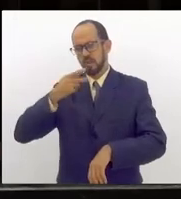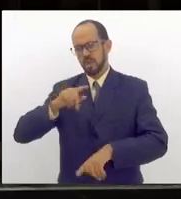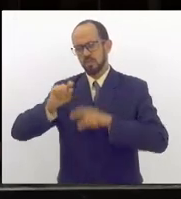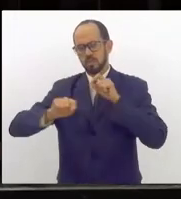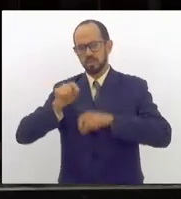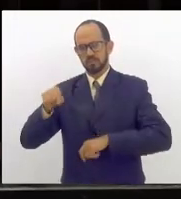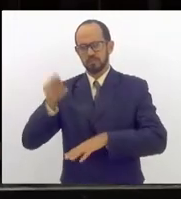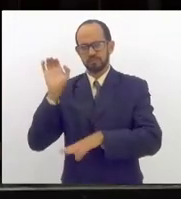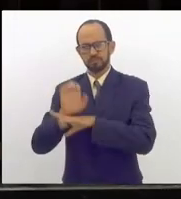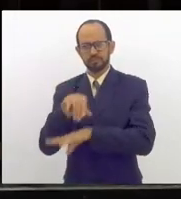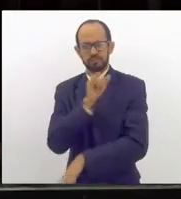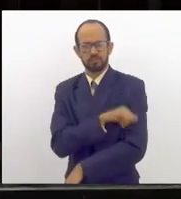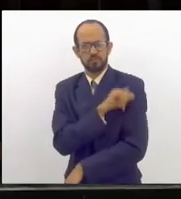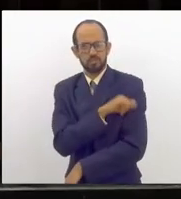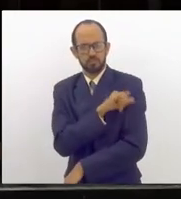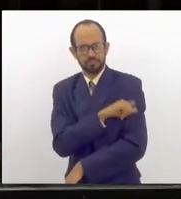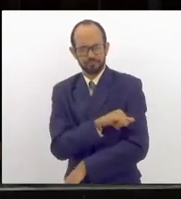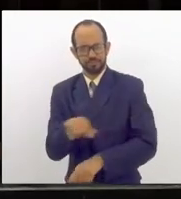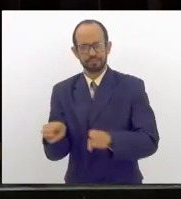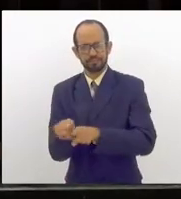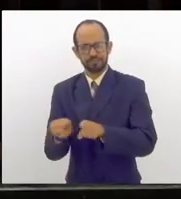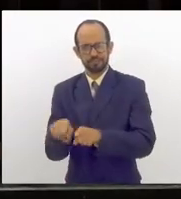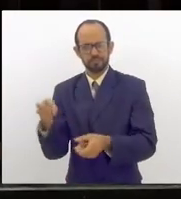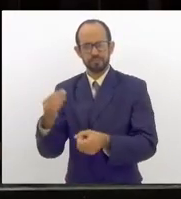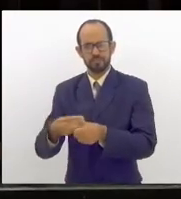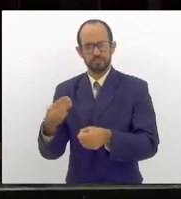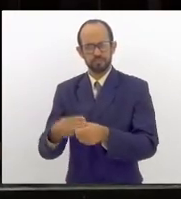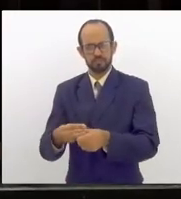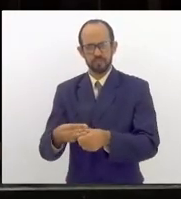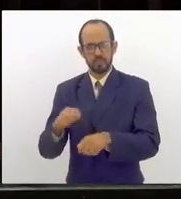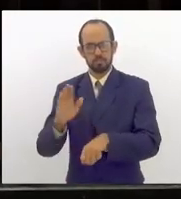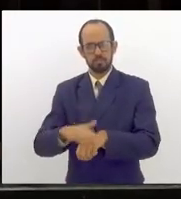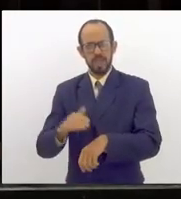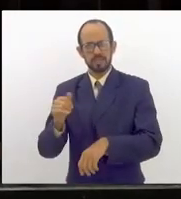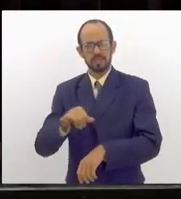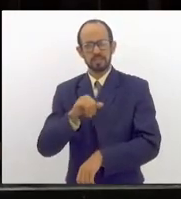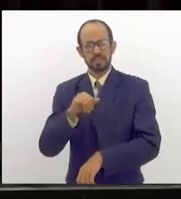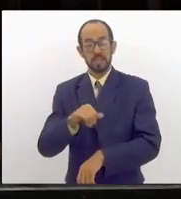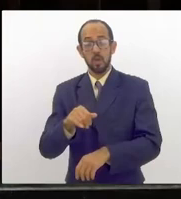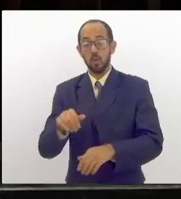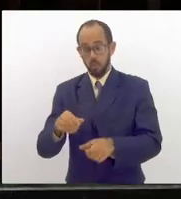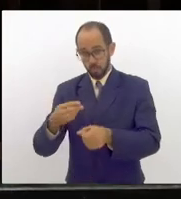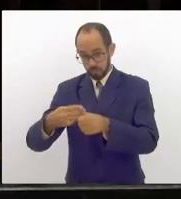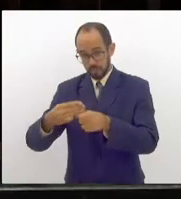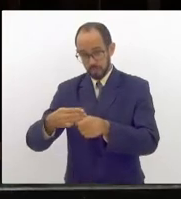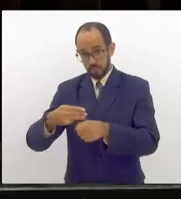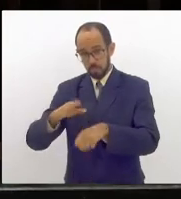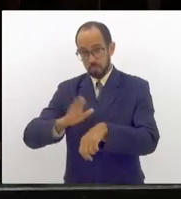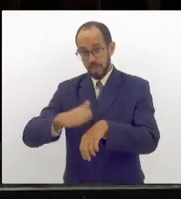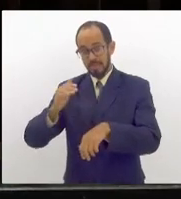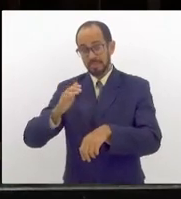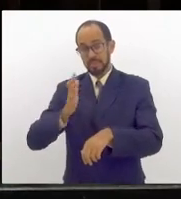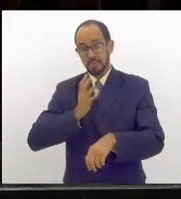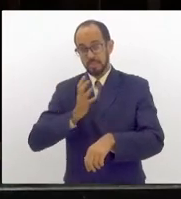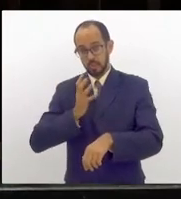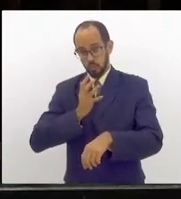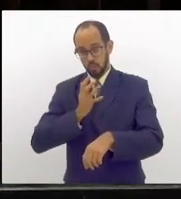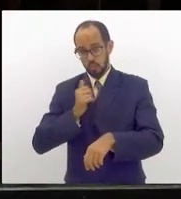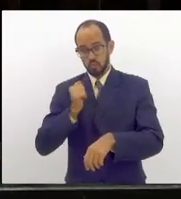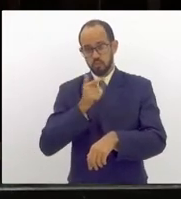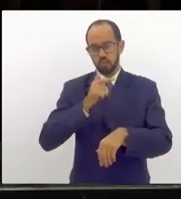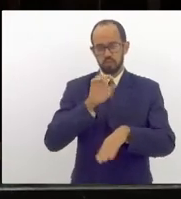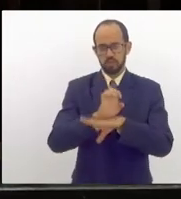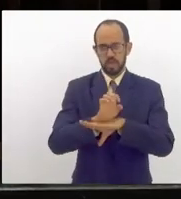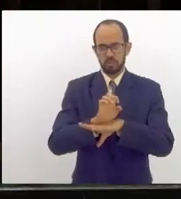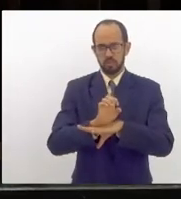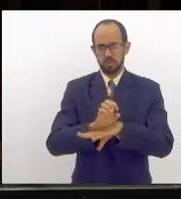Estado do Rio de Janeiro nosso município ele é mais rico de que o estado ele tem 43% da população